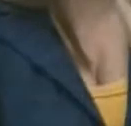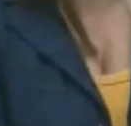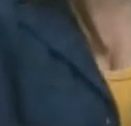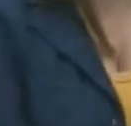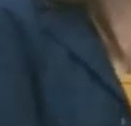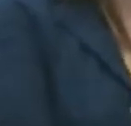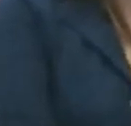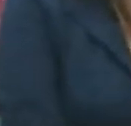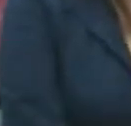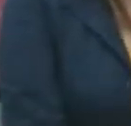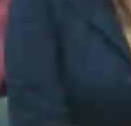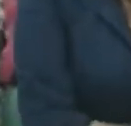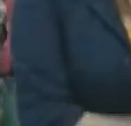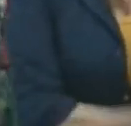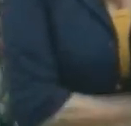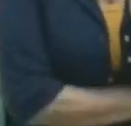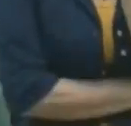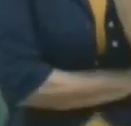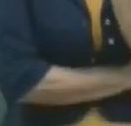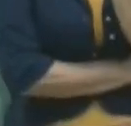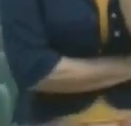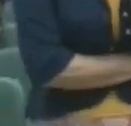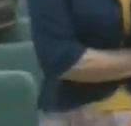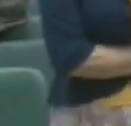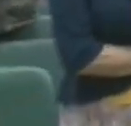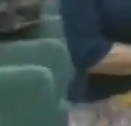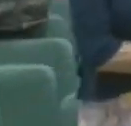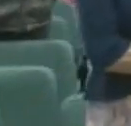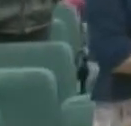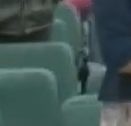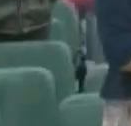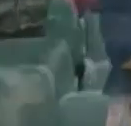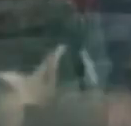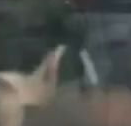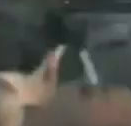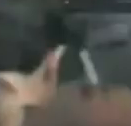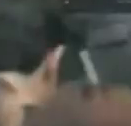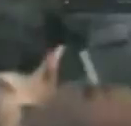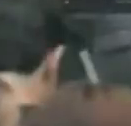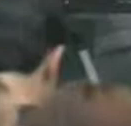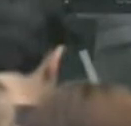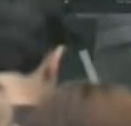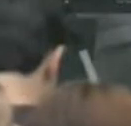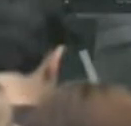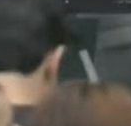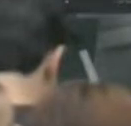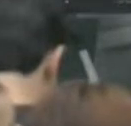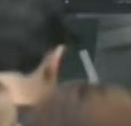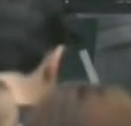não te vejo meu filho aleluia